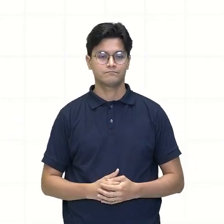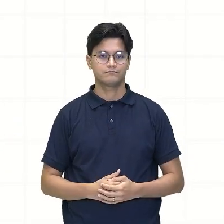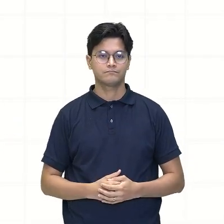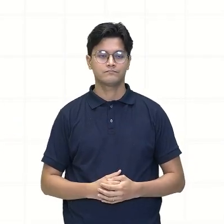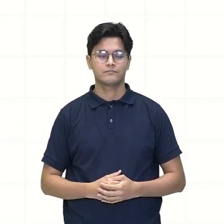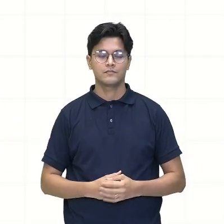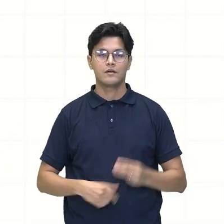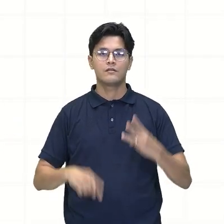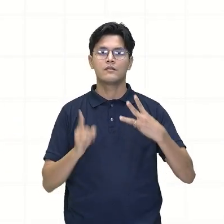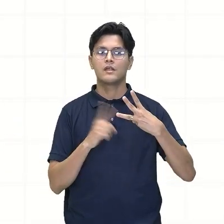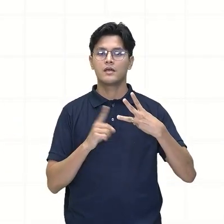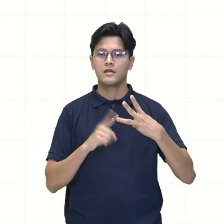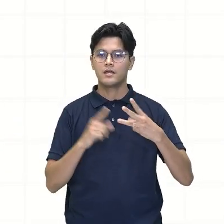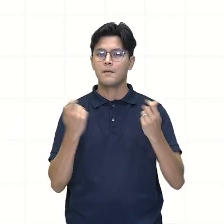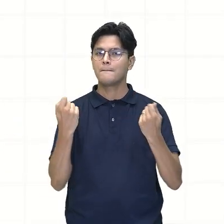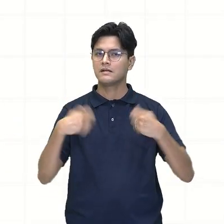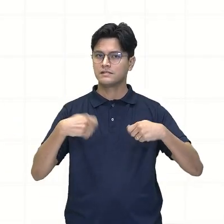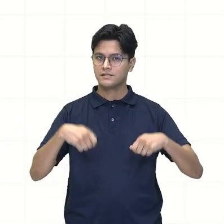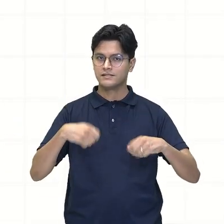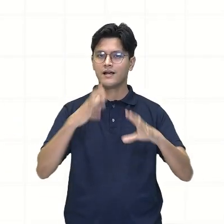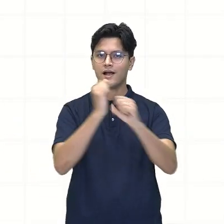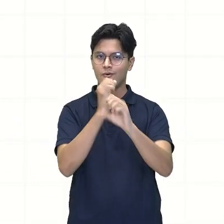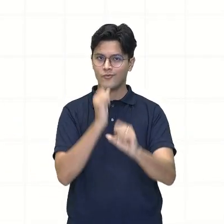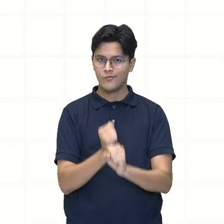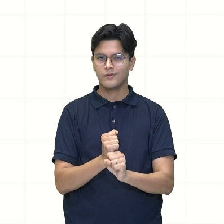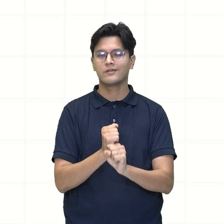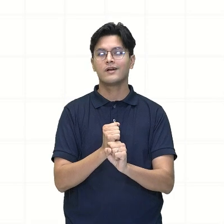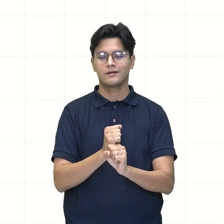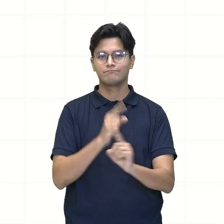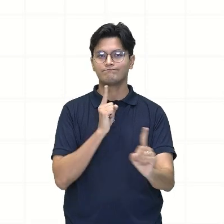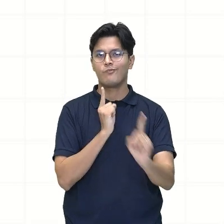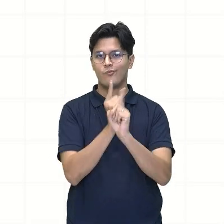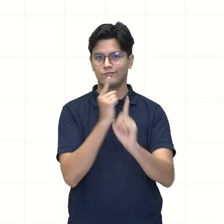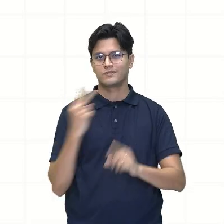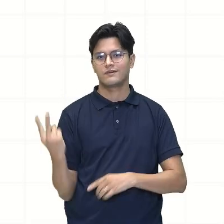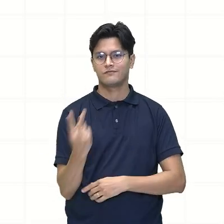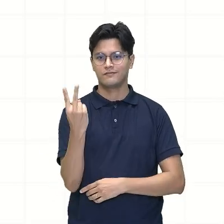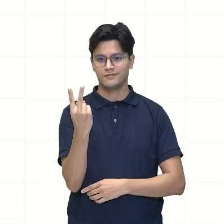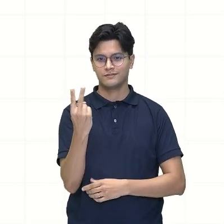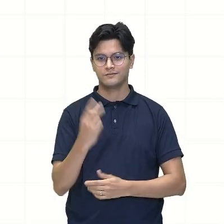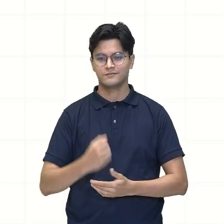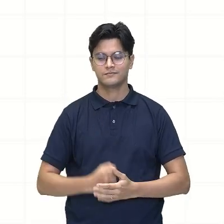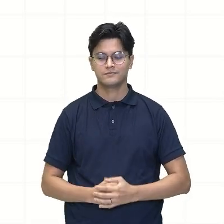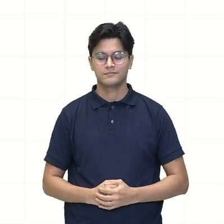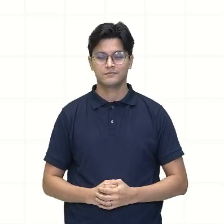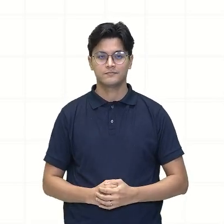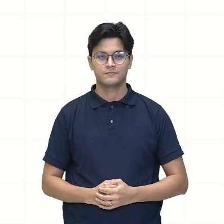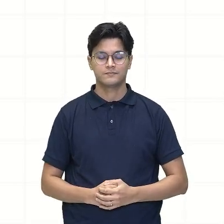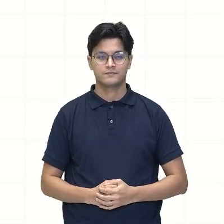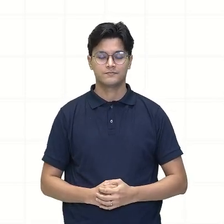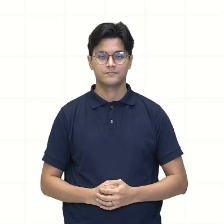gente precisa calcular essa medida aqui que está faltando.